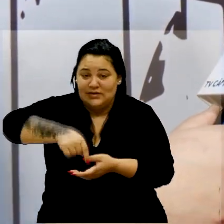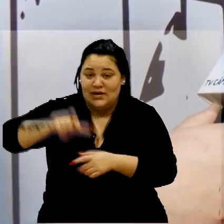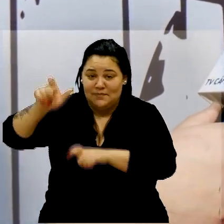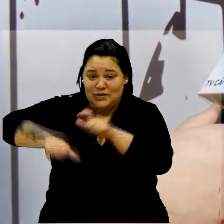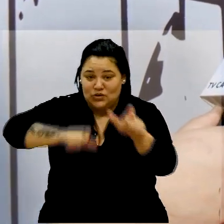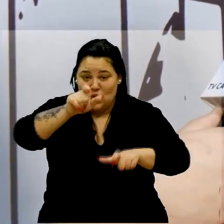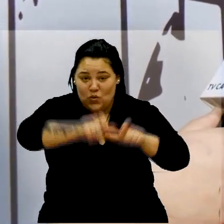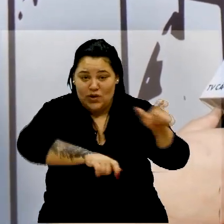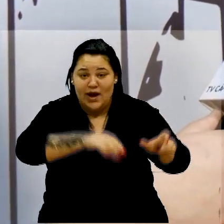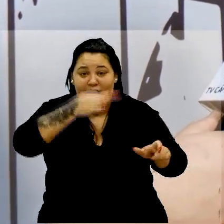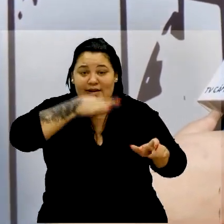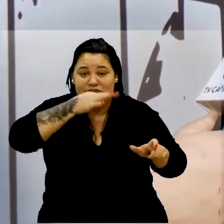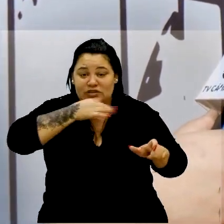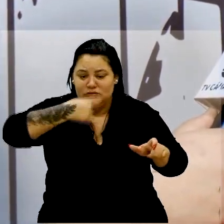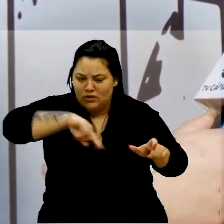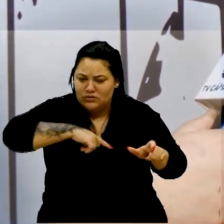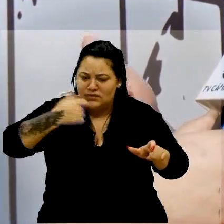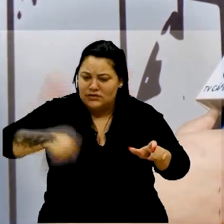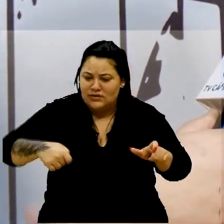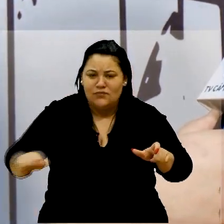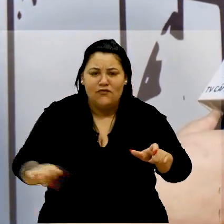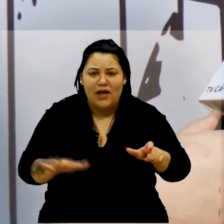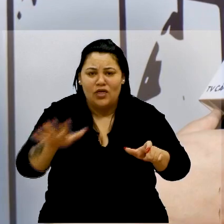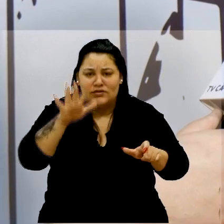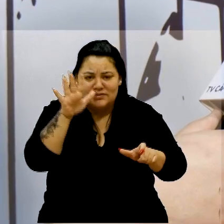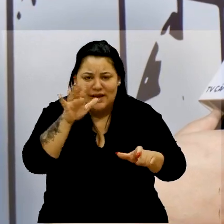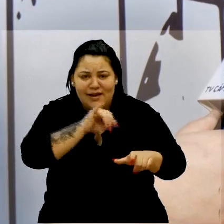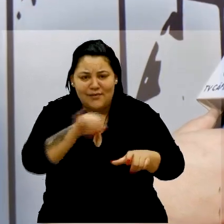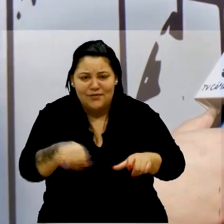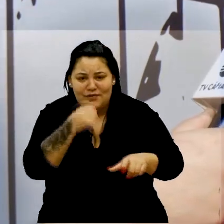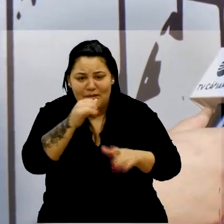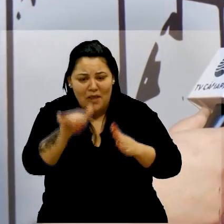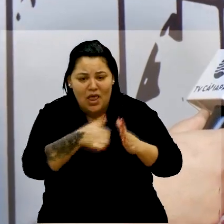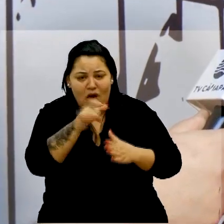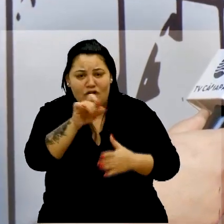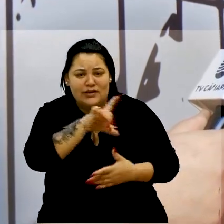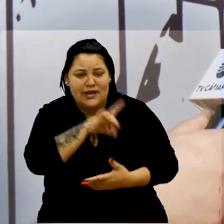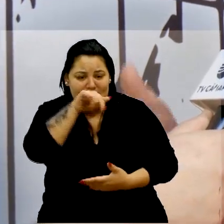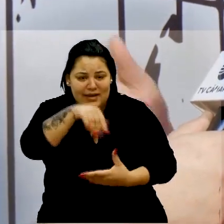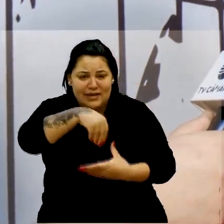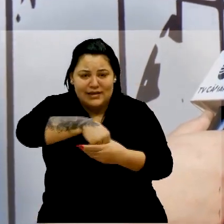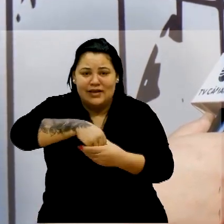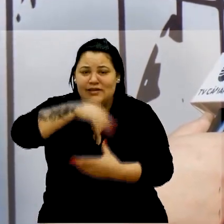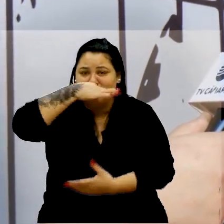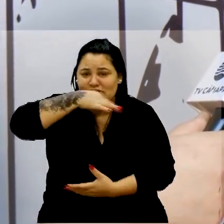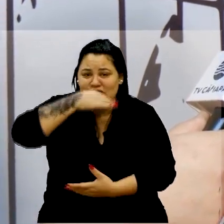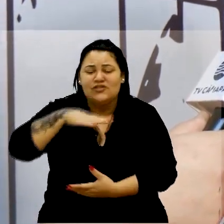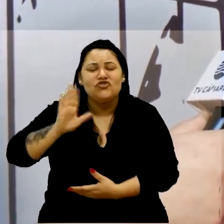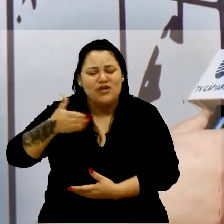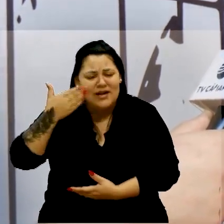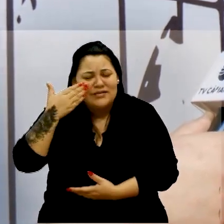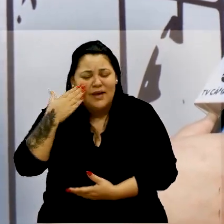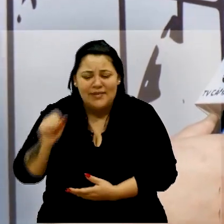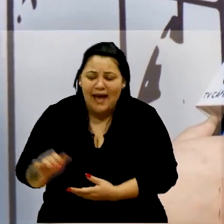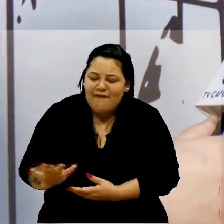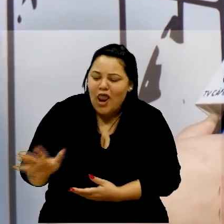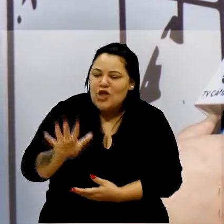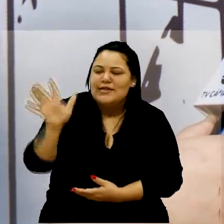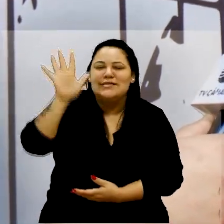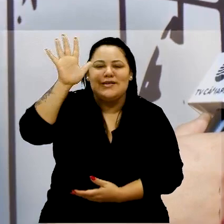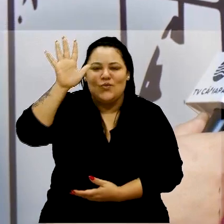gente precisa desfrutar aquilo que temos em Caxias do Sul. A gente sabe da pujança das outras cidades, mas nós